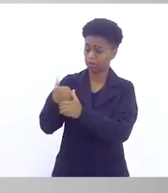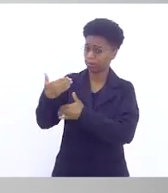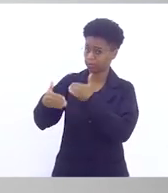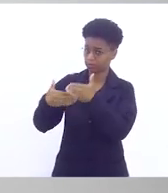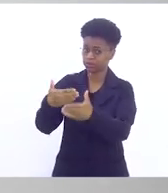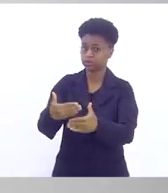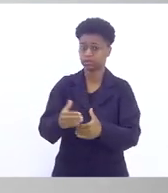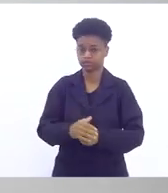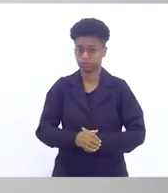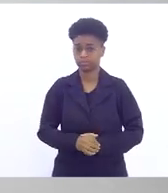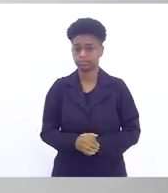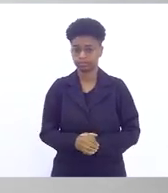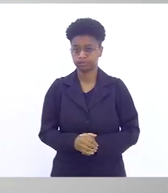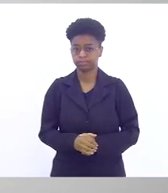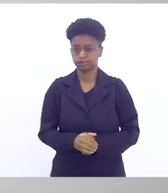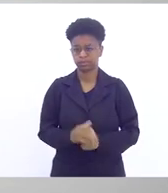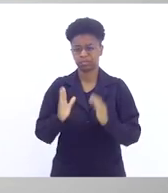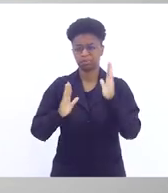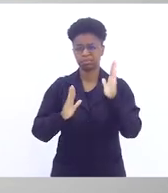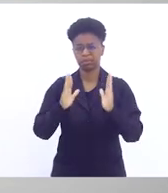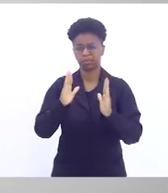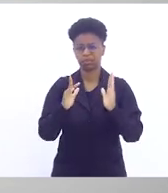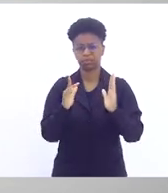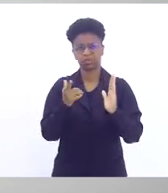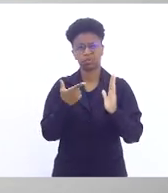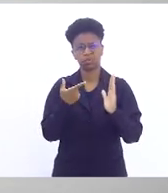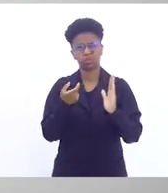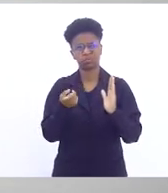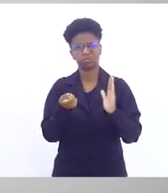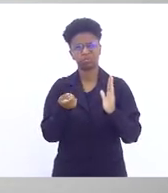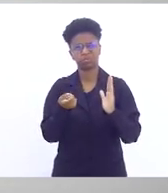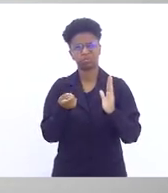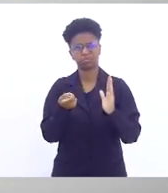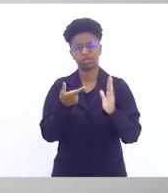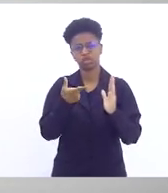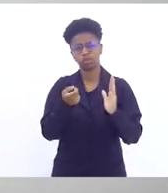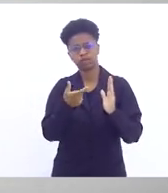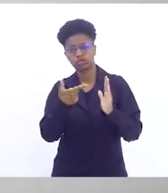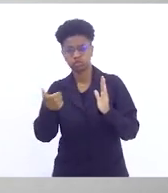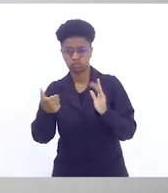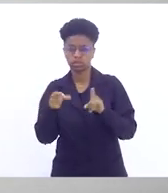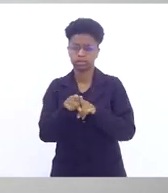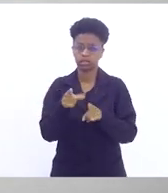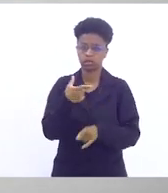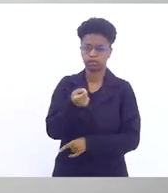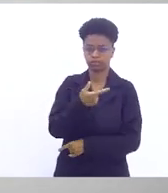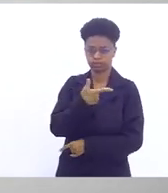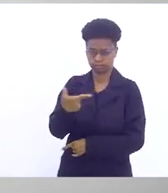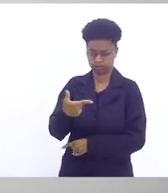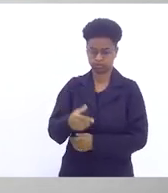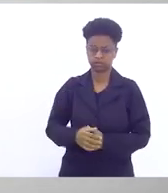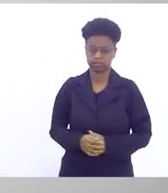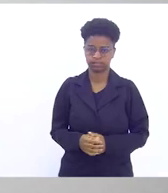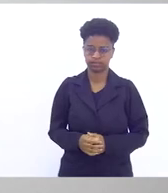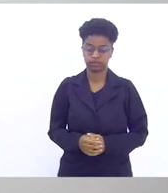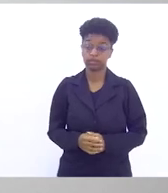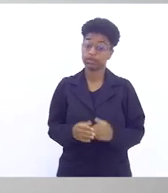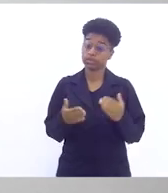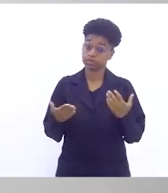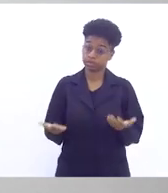em alguma época em 2021 e 22 então